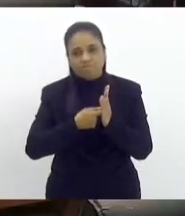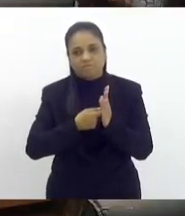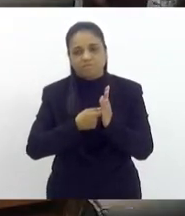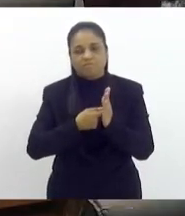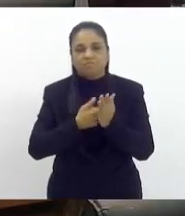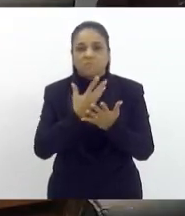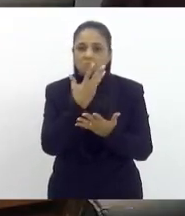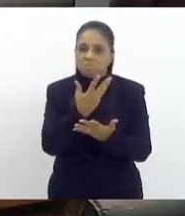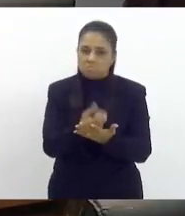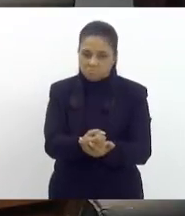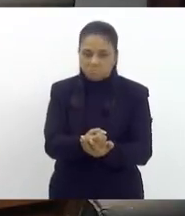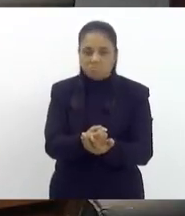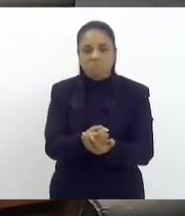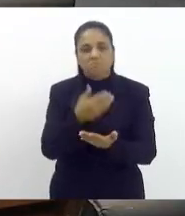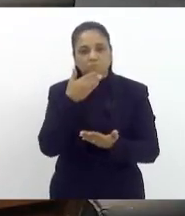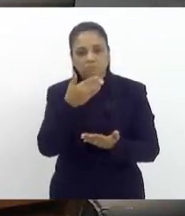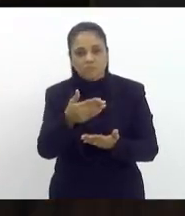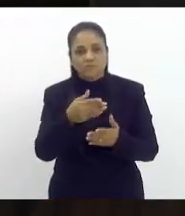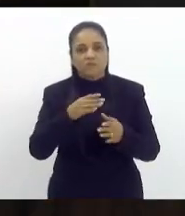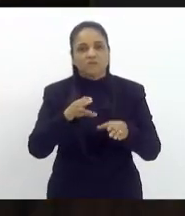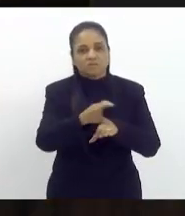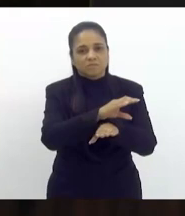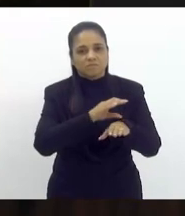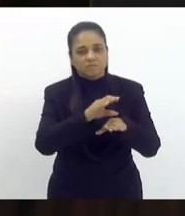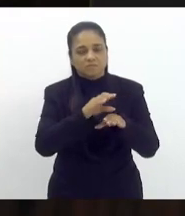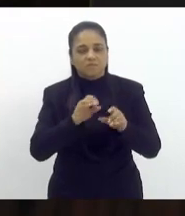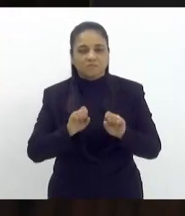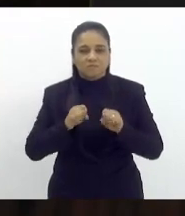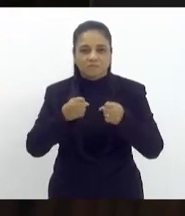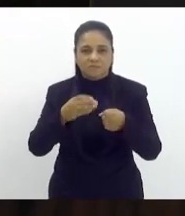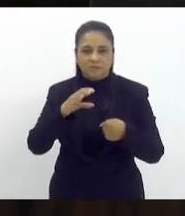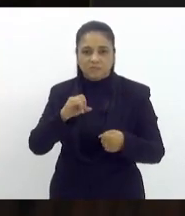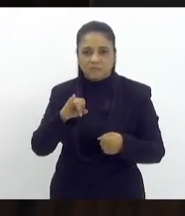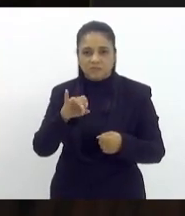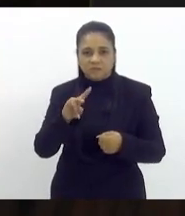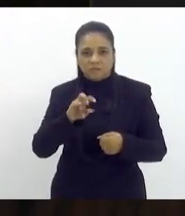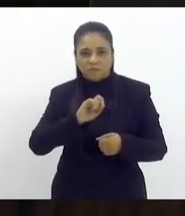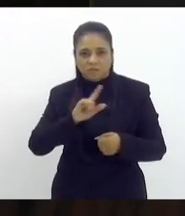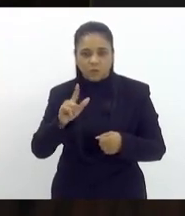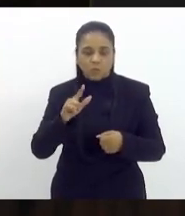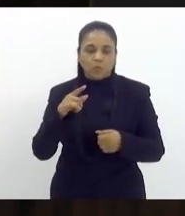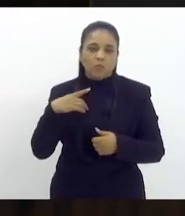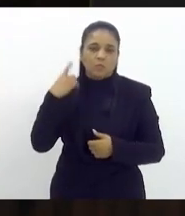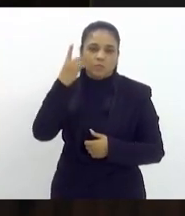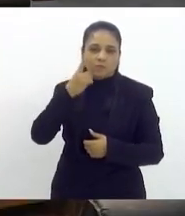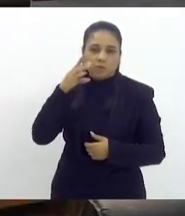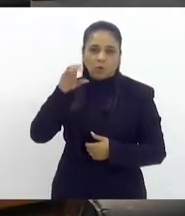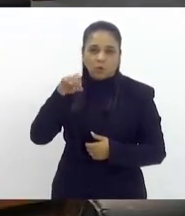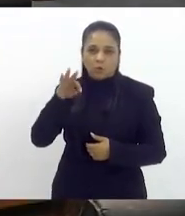vossa excelência pela comissão de Defesa Civil o deputado Antônio de Paula pai